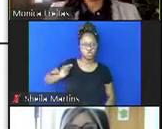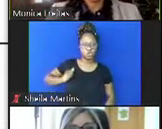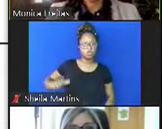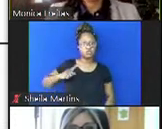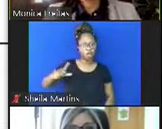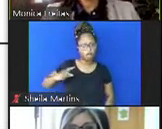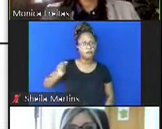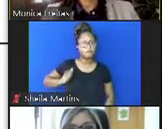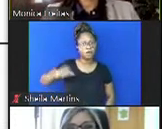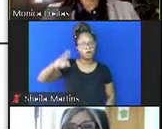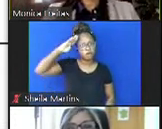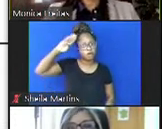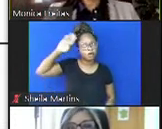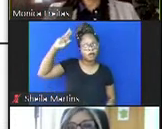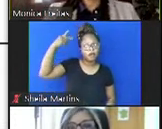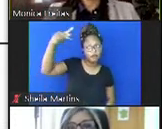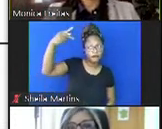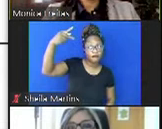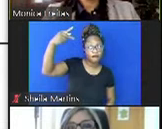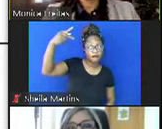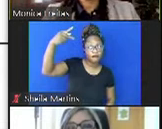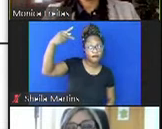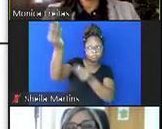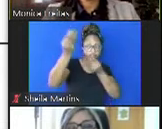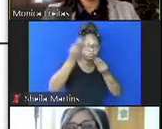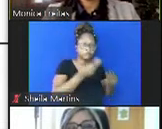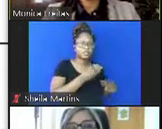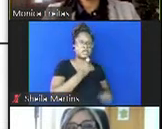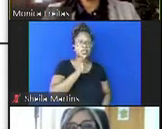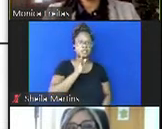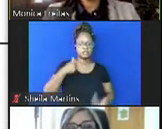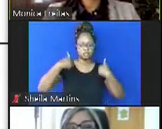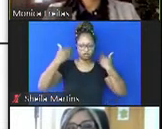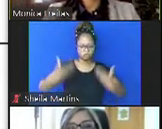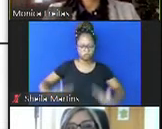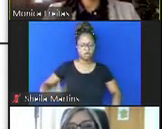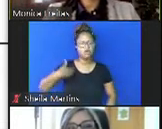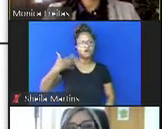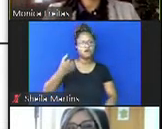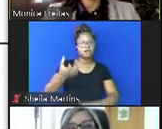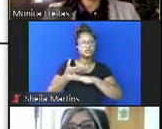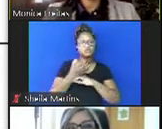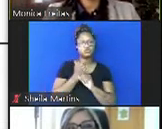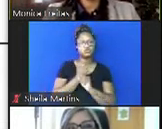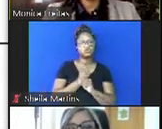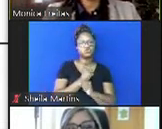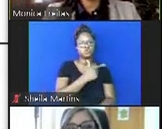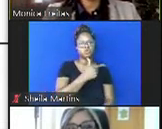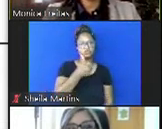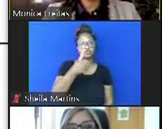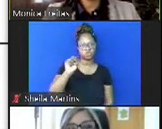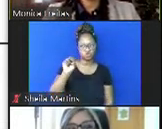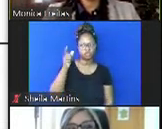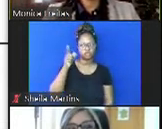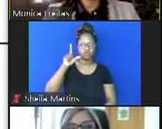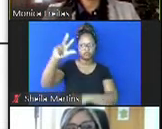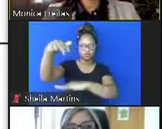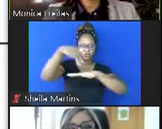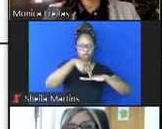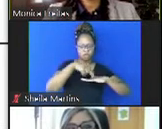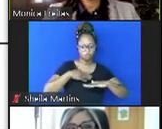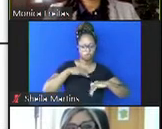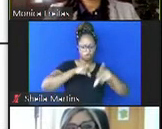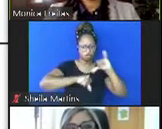da Alemanha, né? Então, por exemplo, eu recebi em 2018 um pesquisador alemão no meu laboratório